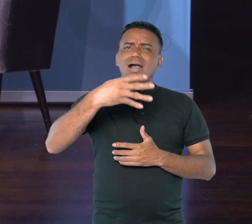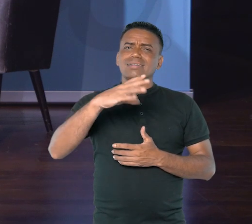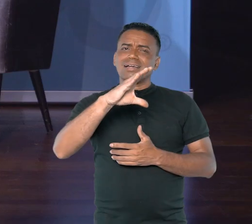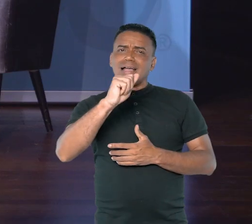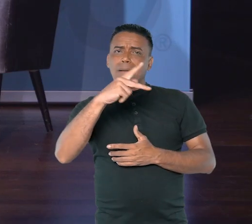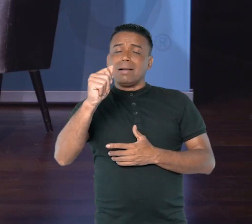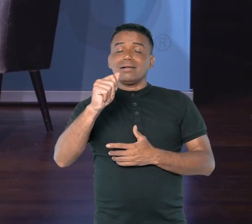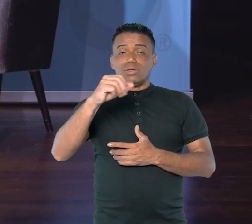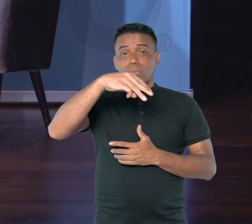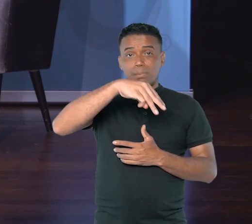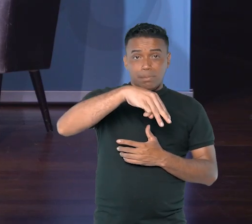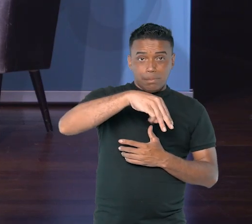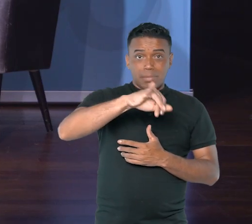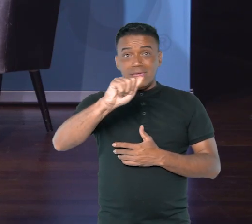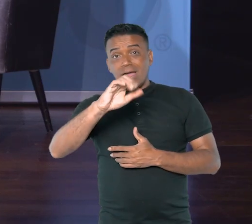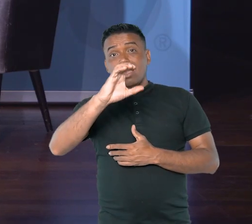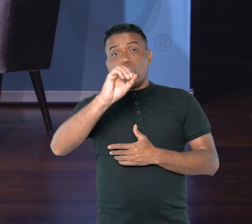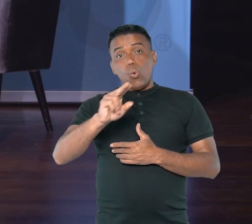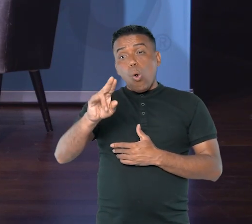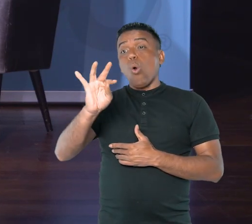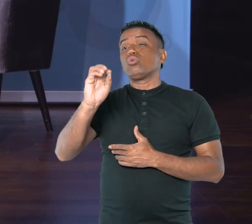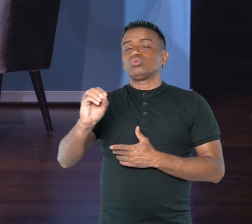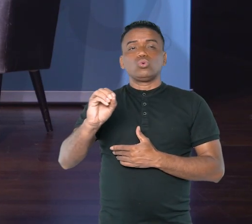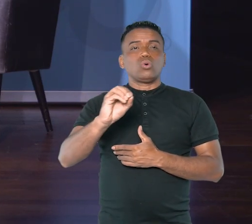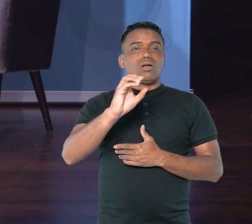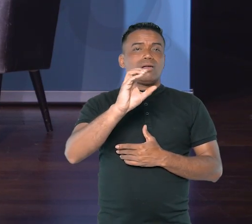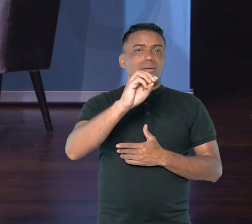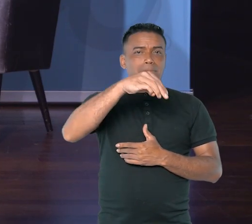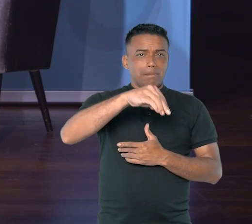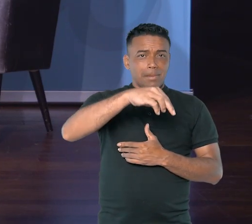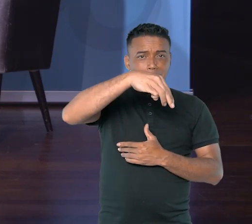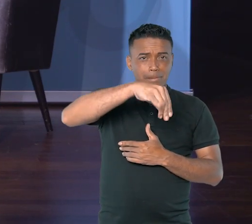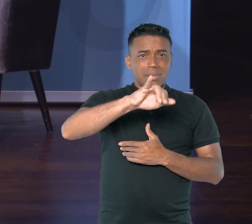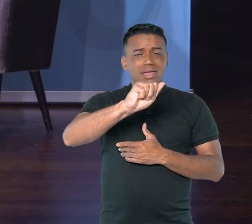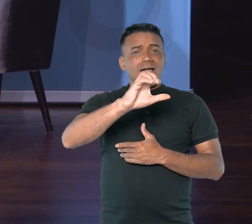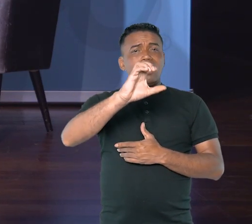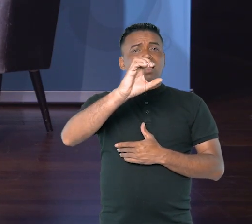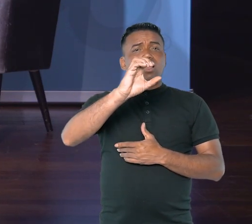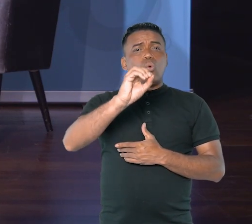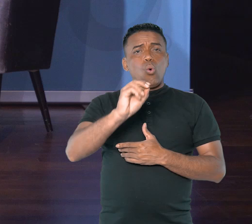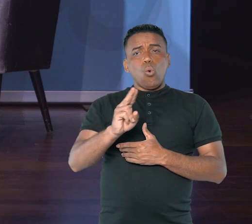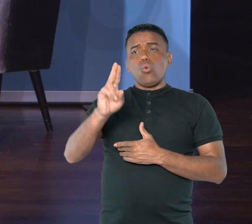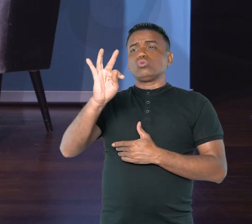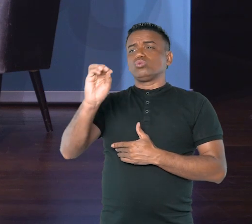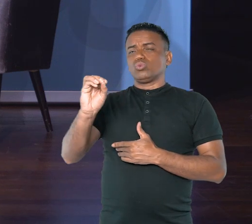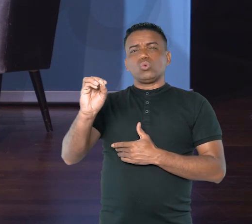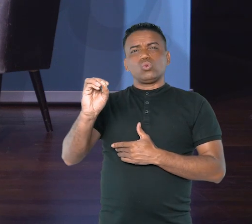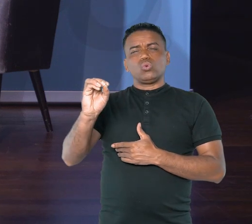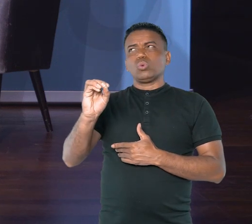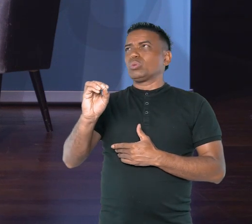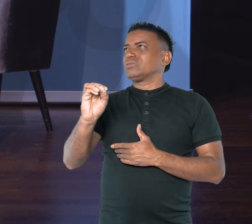Bom, é o Mia Couto, eu sei, ele é incrível mesmo, mas ele fez uma 4ª capa tão sensível,